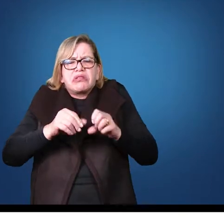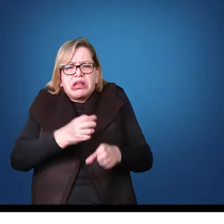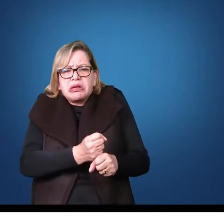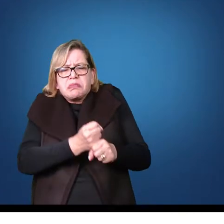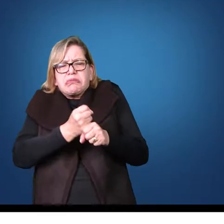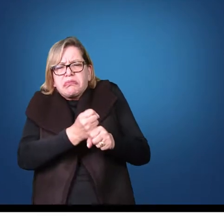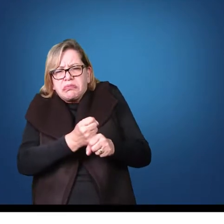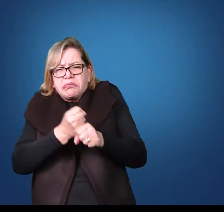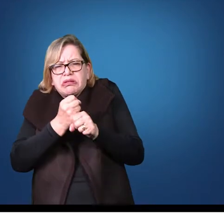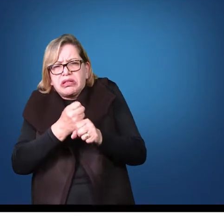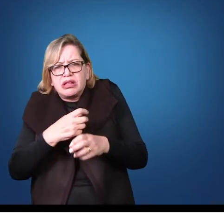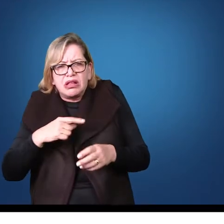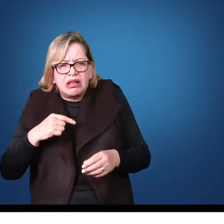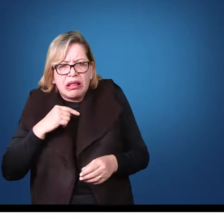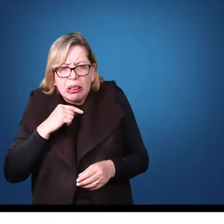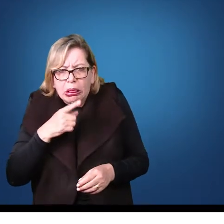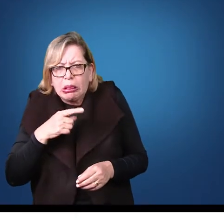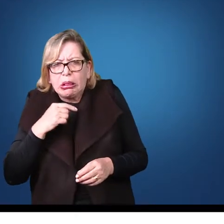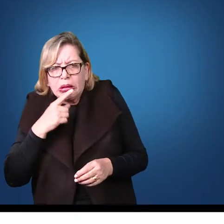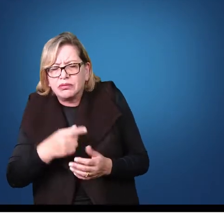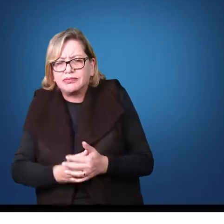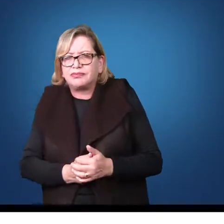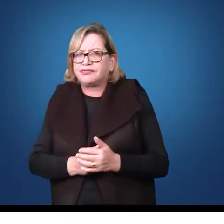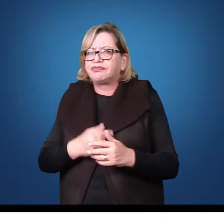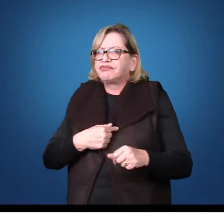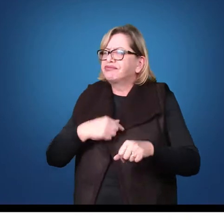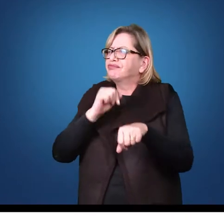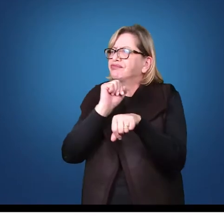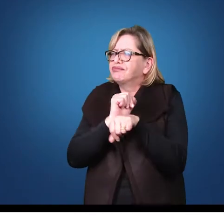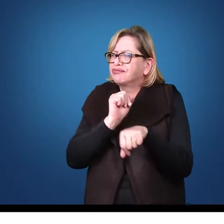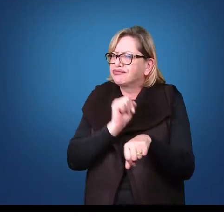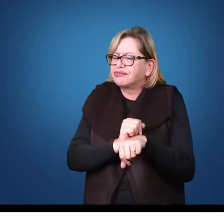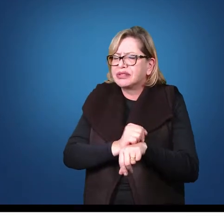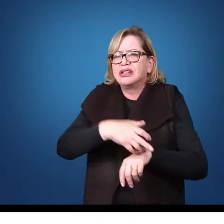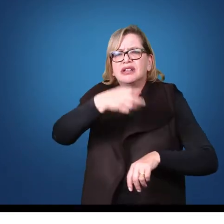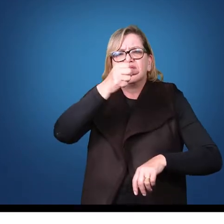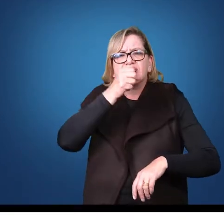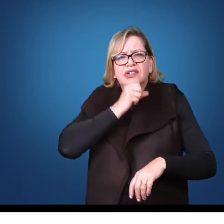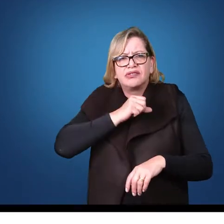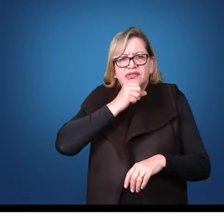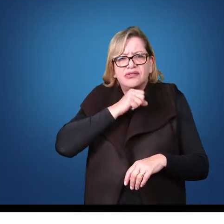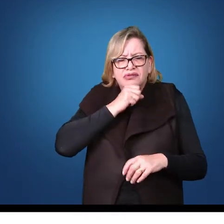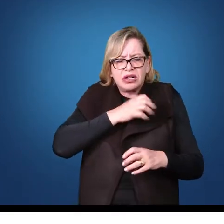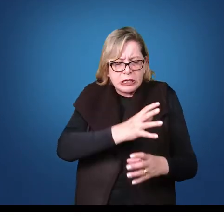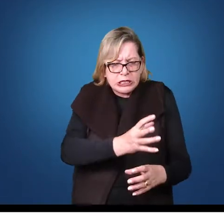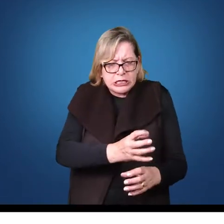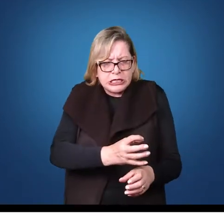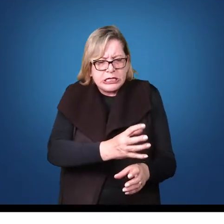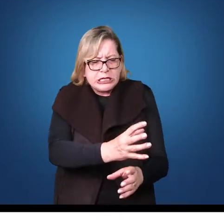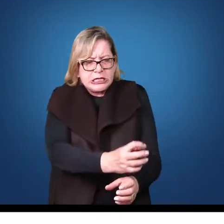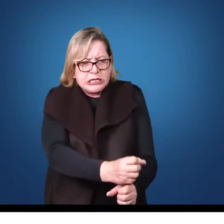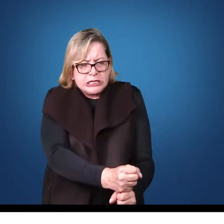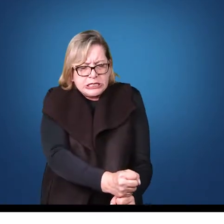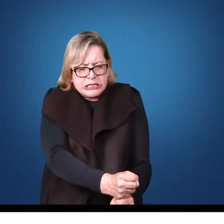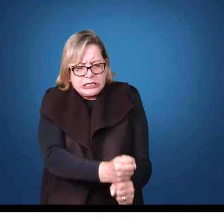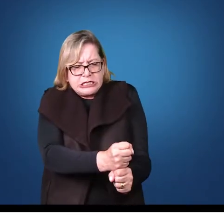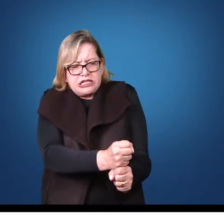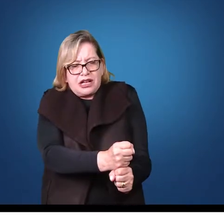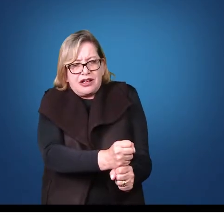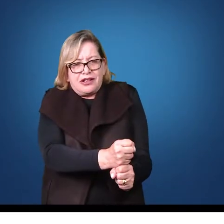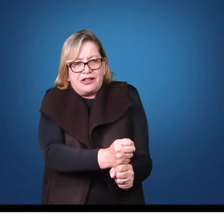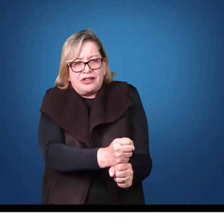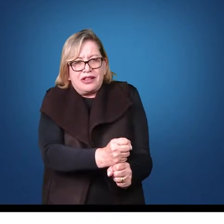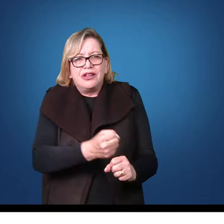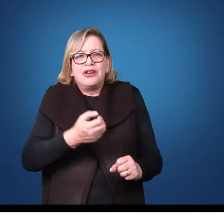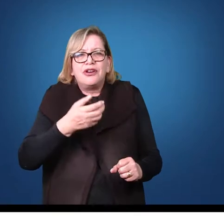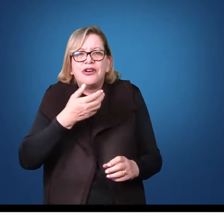com tanta força que nem veio. Então, peraí. O vovô segurou no talo do rabanete. A vovó